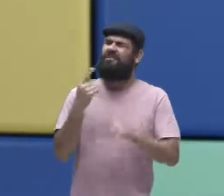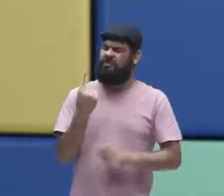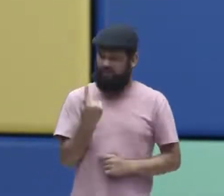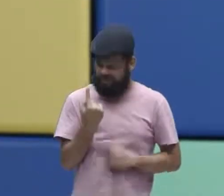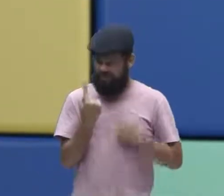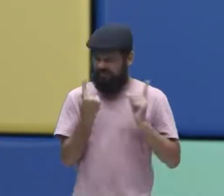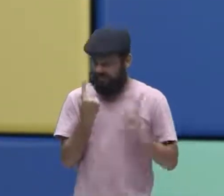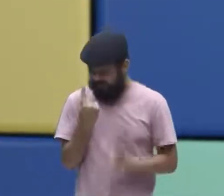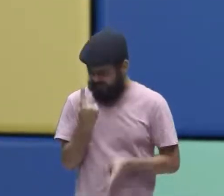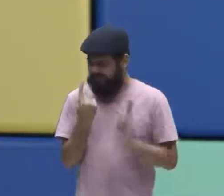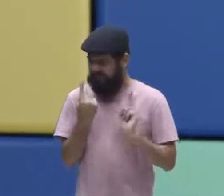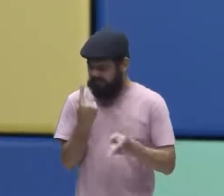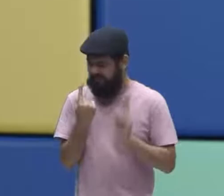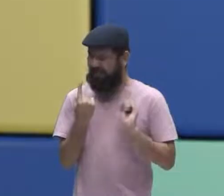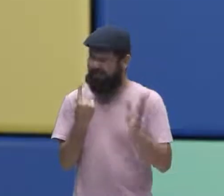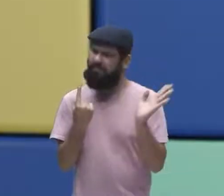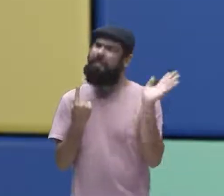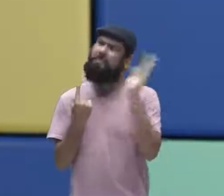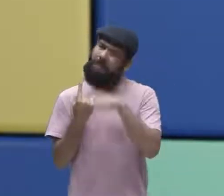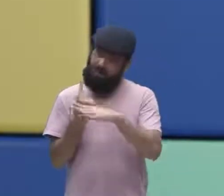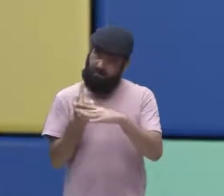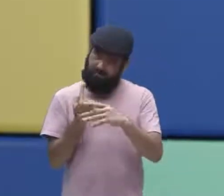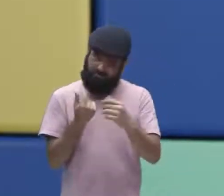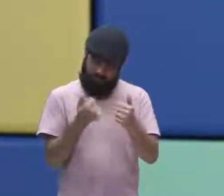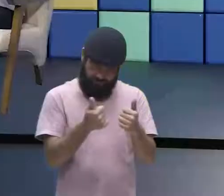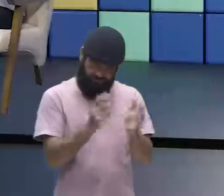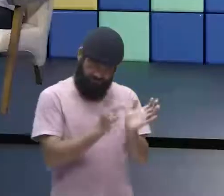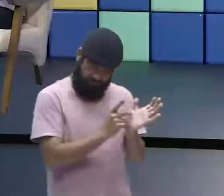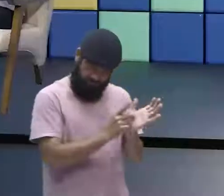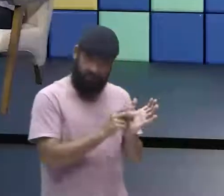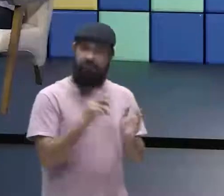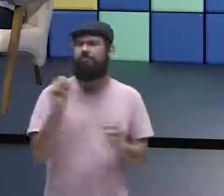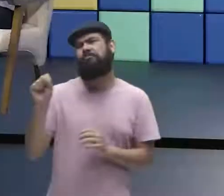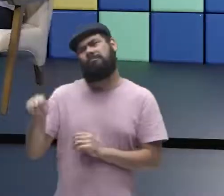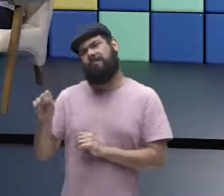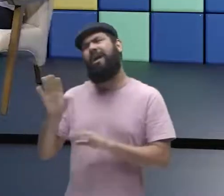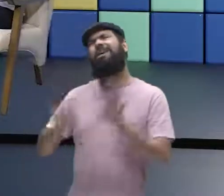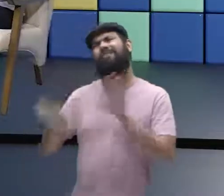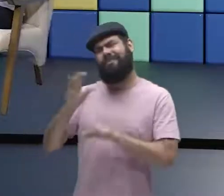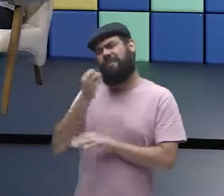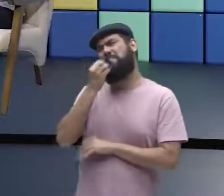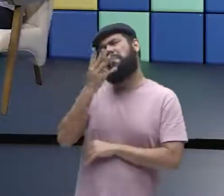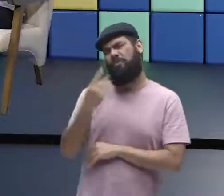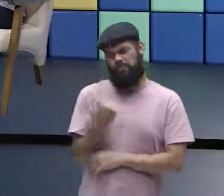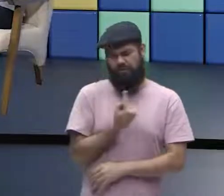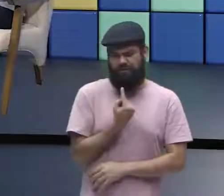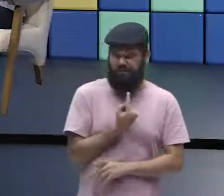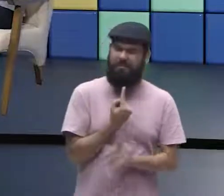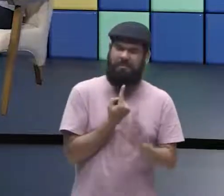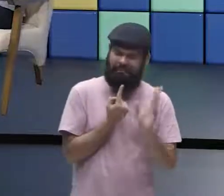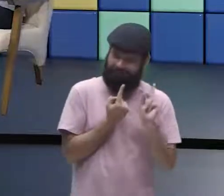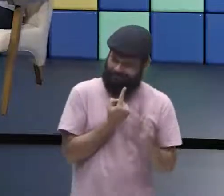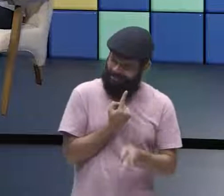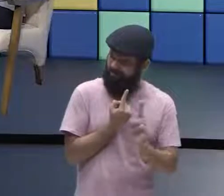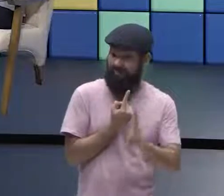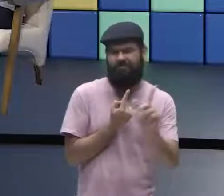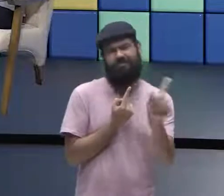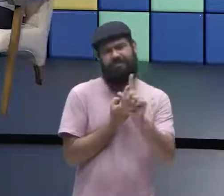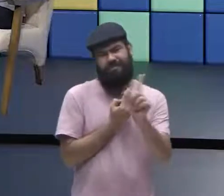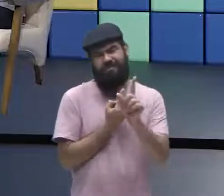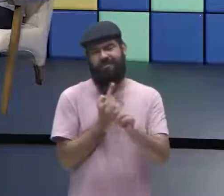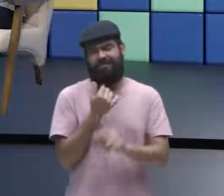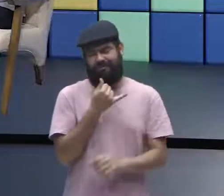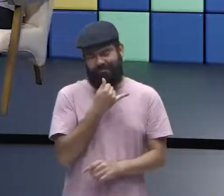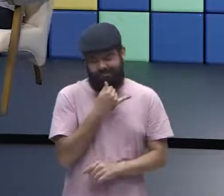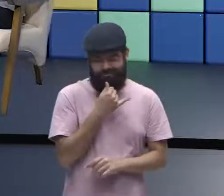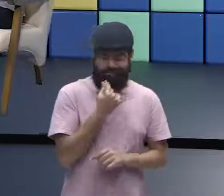só pode fazer mal. Sim. É verdade isso? Sim. Às vezes é bom ficar sozinho, né? A gente se recolhe, né, quando a gente está triste.